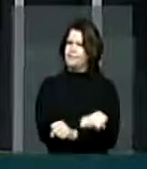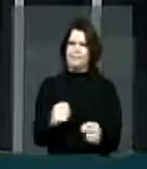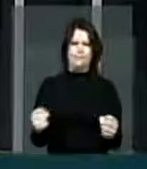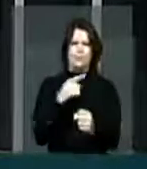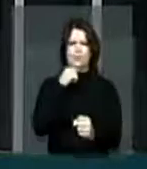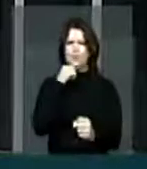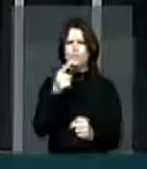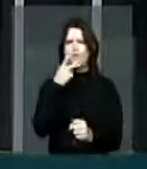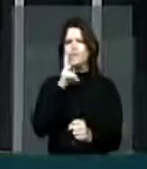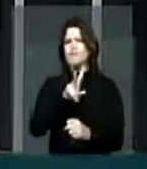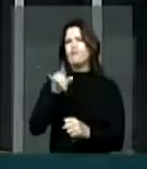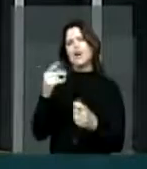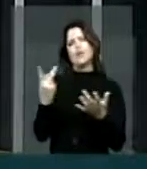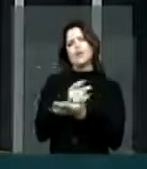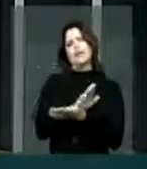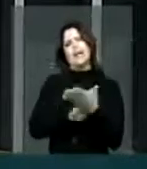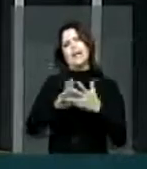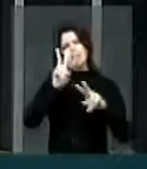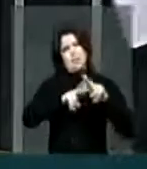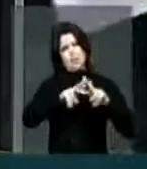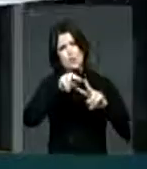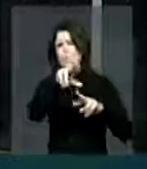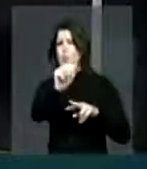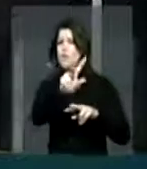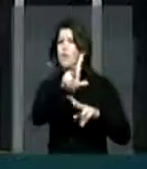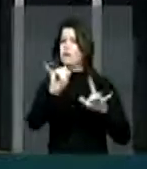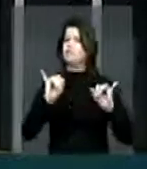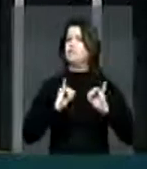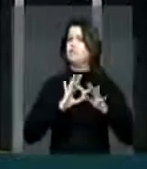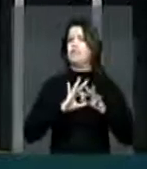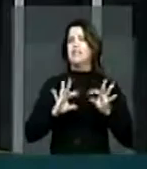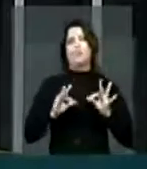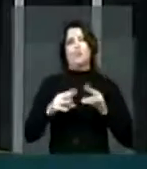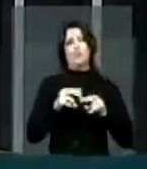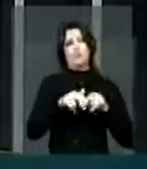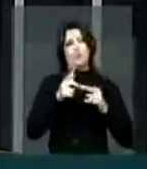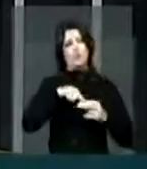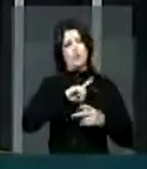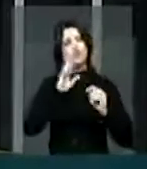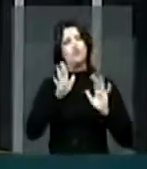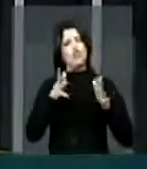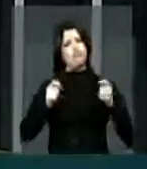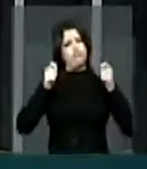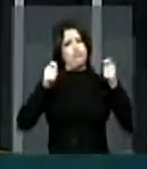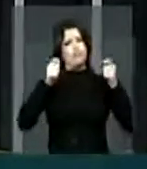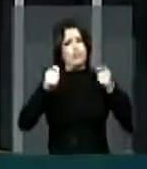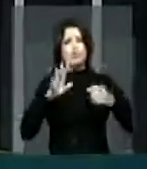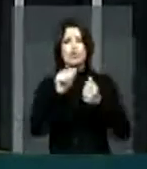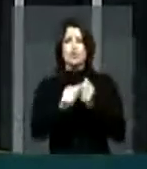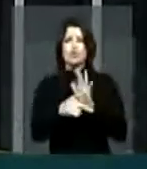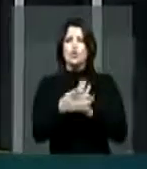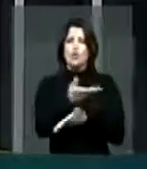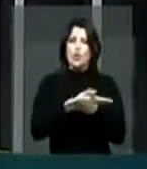é apostar na absolvição de todos. Por isso é que nós fizemos um ato, junto com